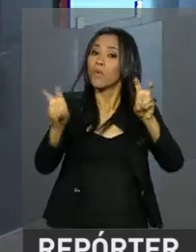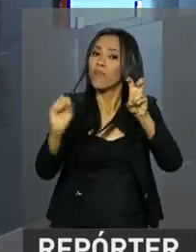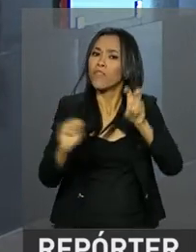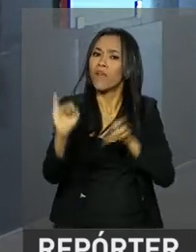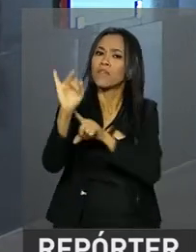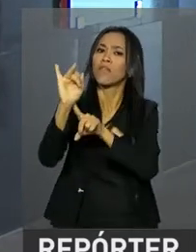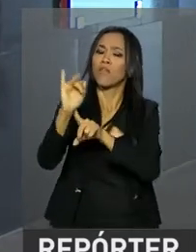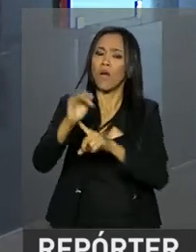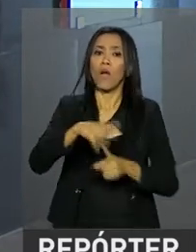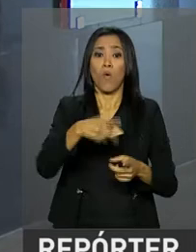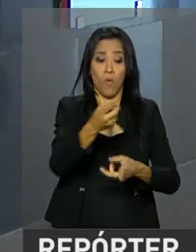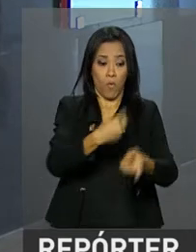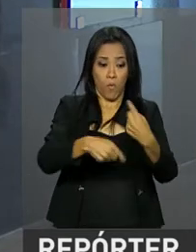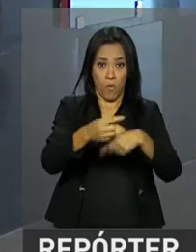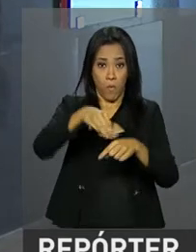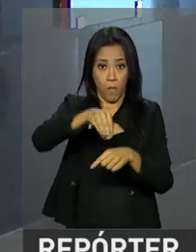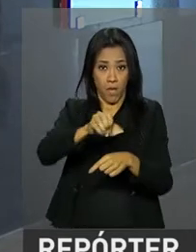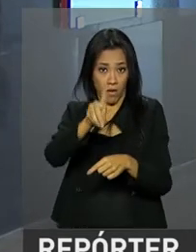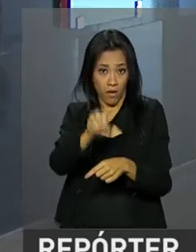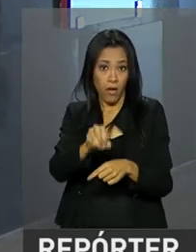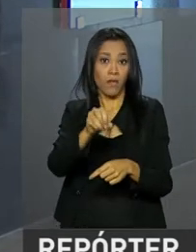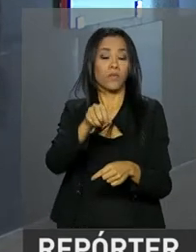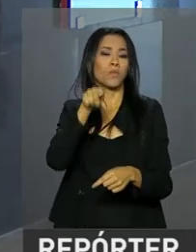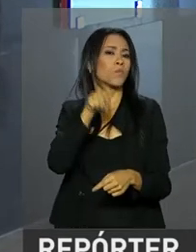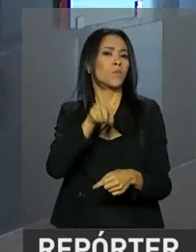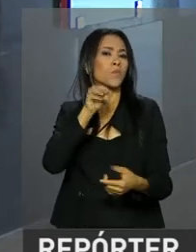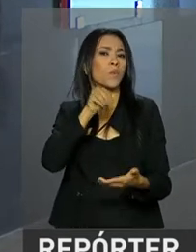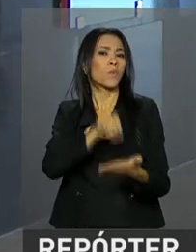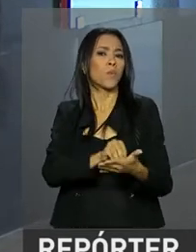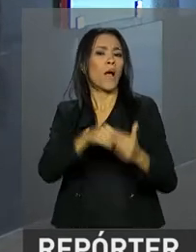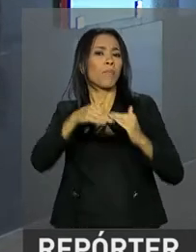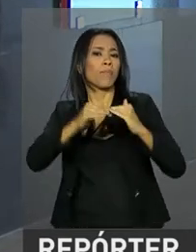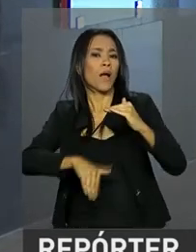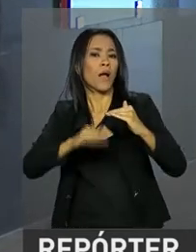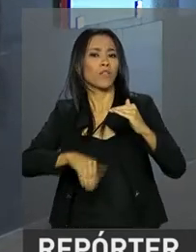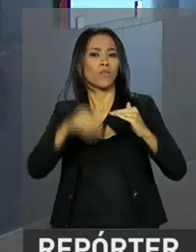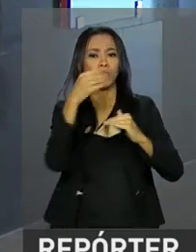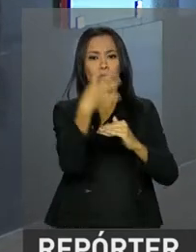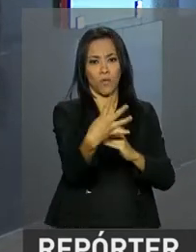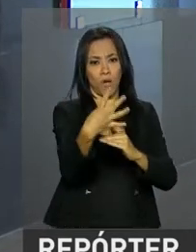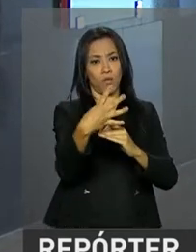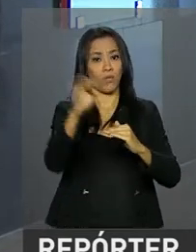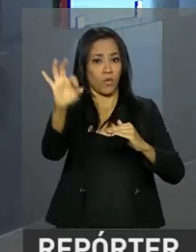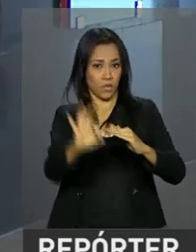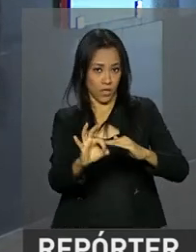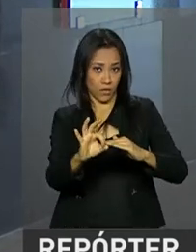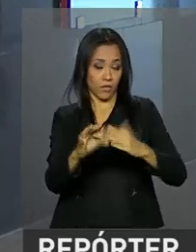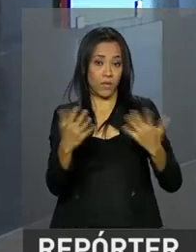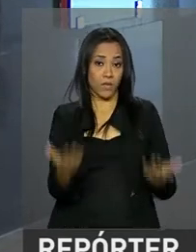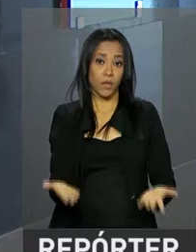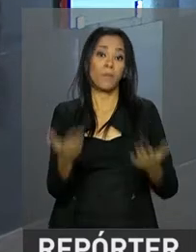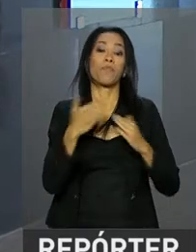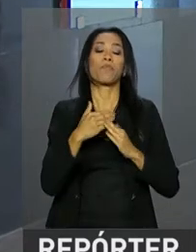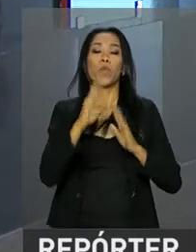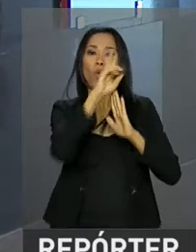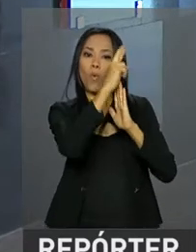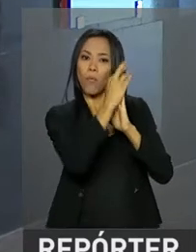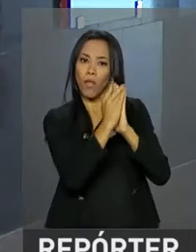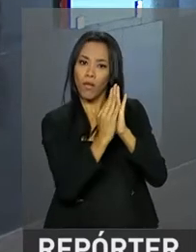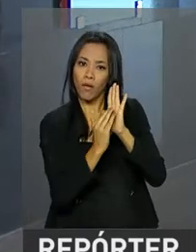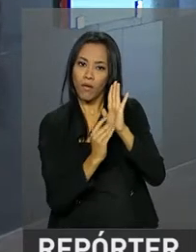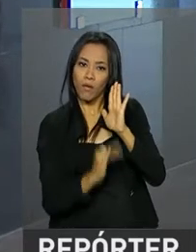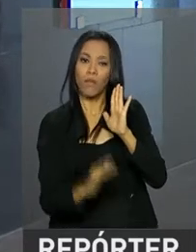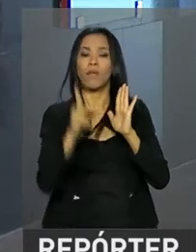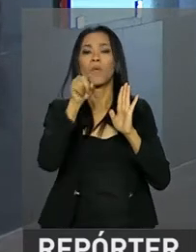segue estimando um índice para esse ano abaixo dos 4% segundo o boletim focus divulgado pelo